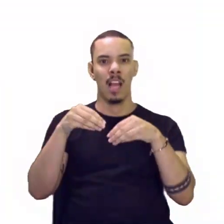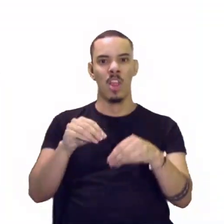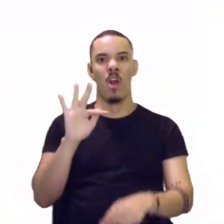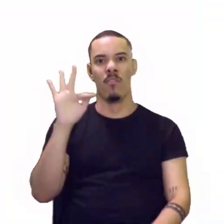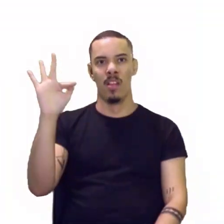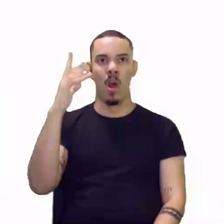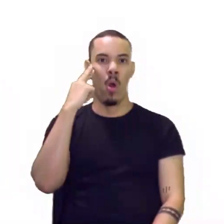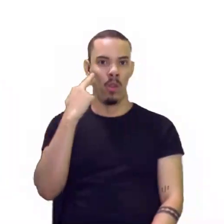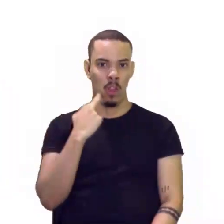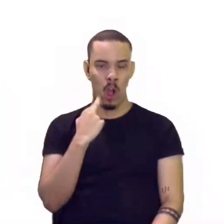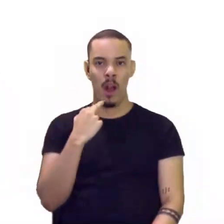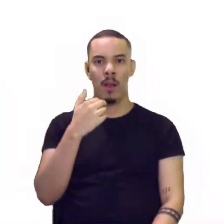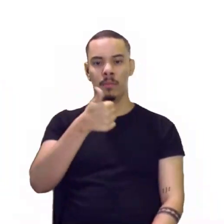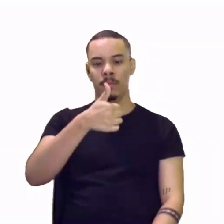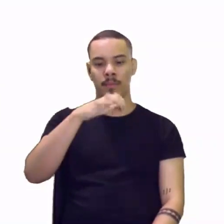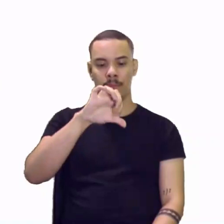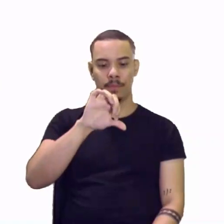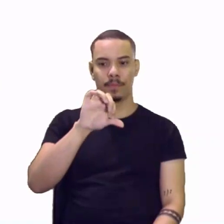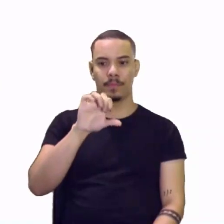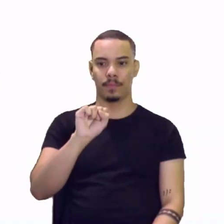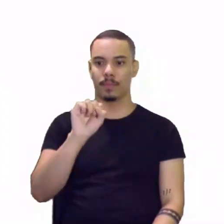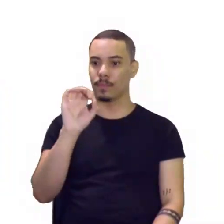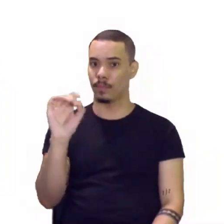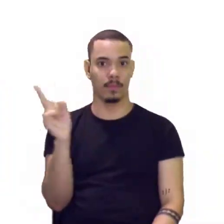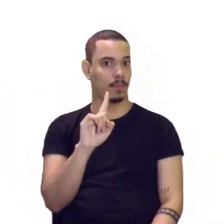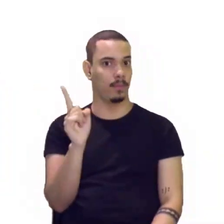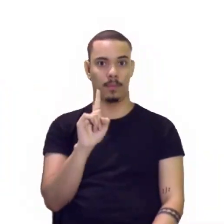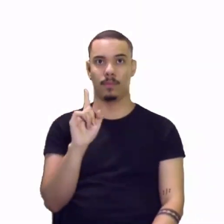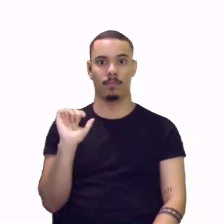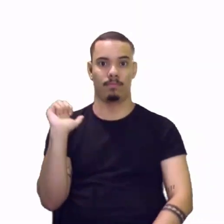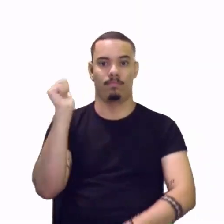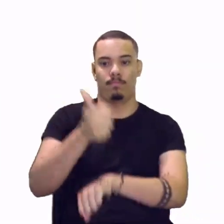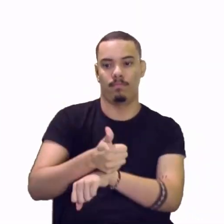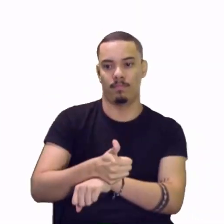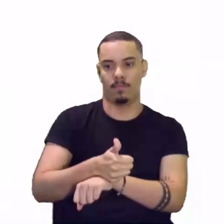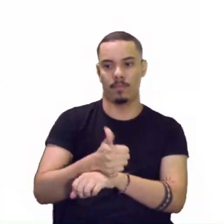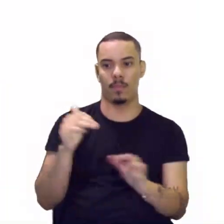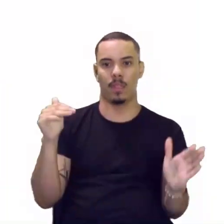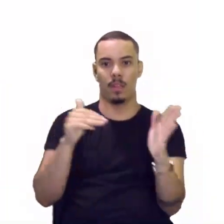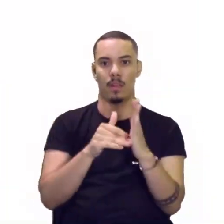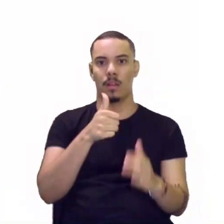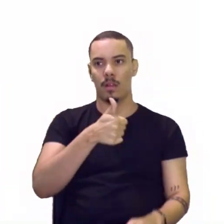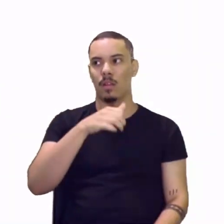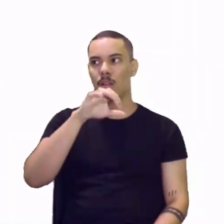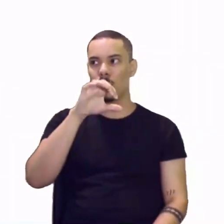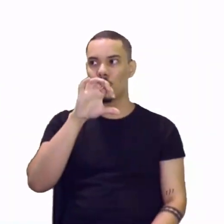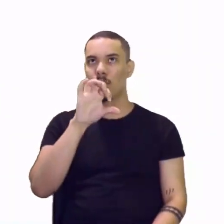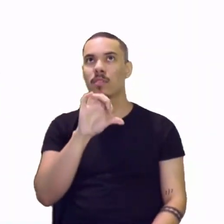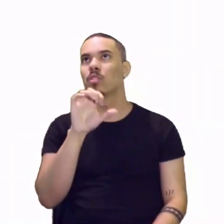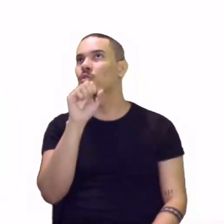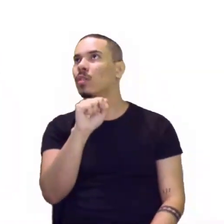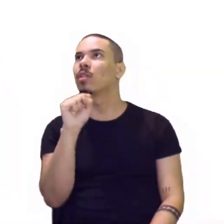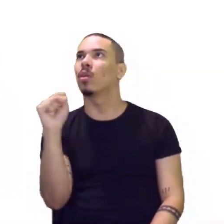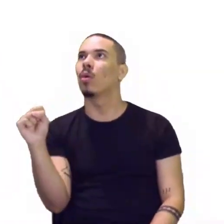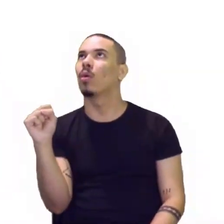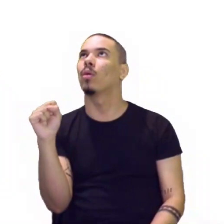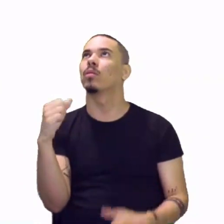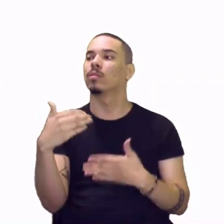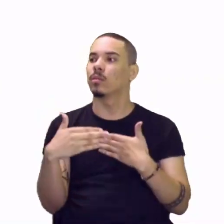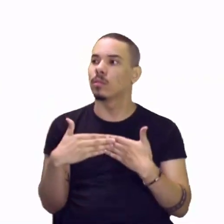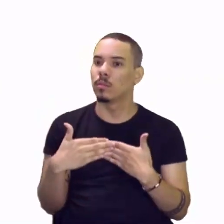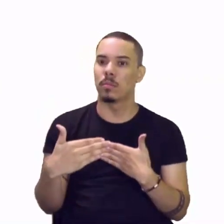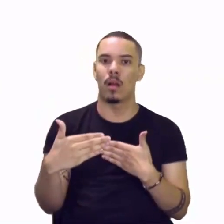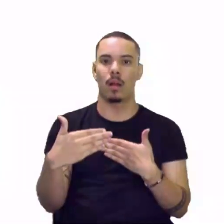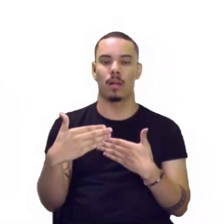década de 80, 1981, Isso. né? Não existia, até 88 não existia o Tocantins. 81, muito 88. Bem. 88. Pessoal de Rondônia.